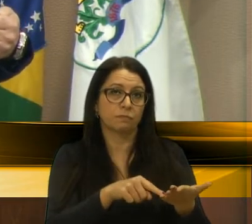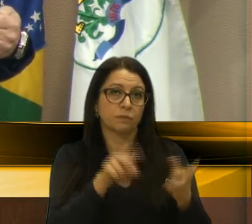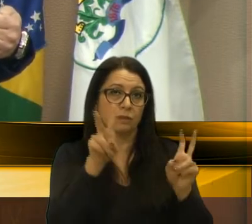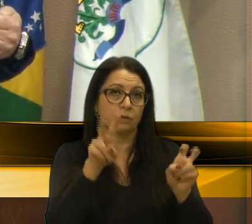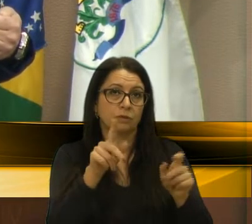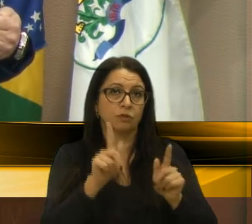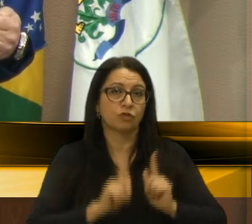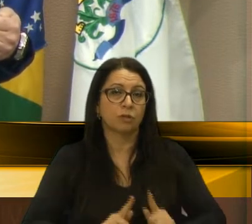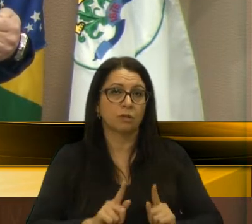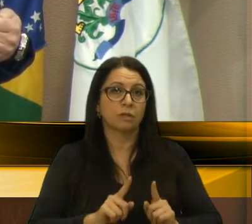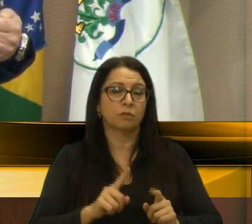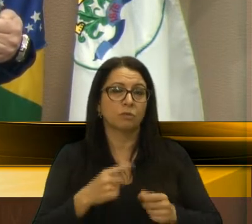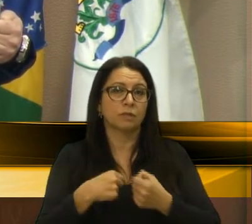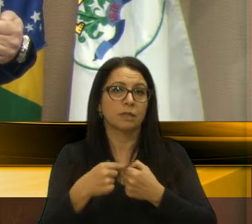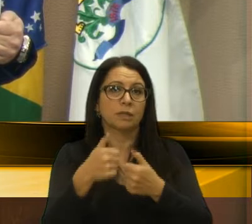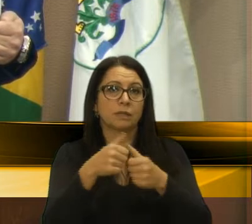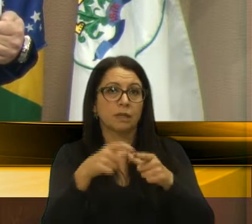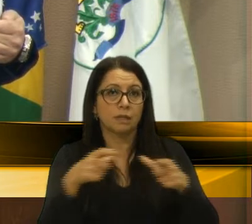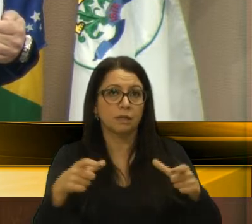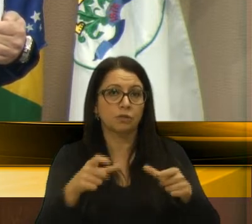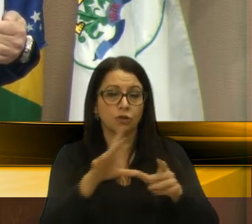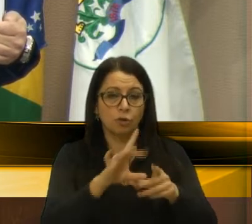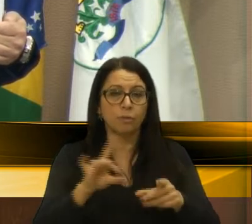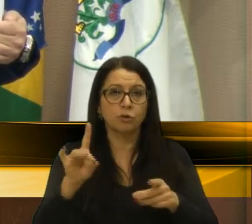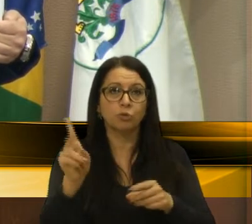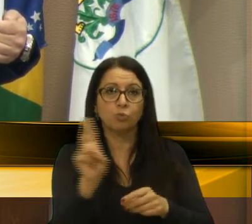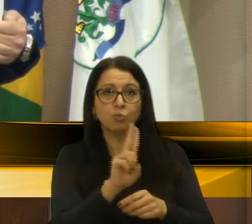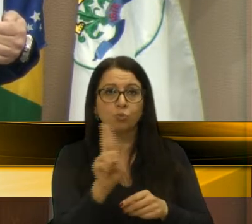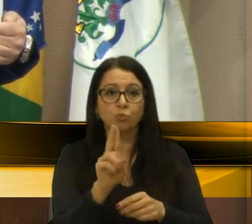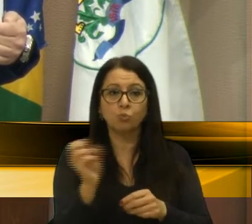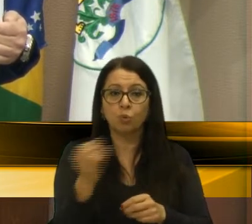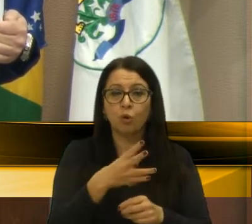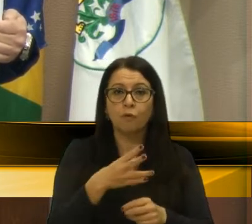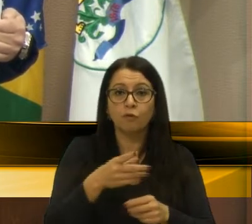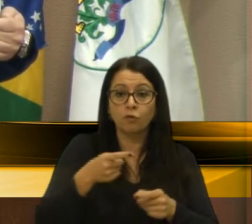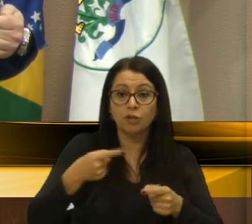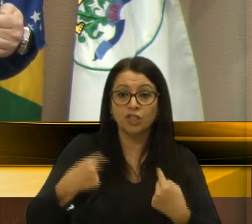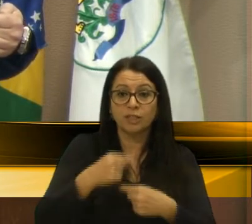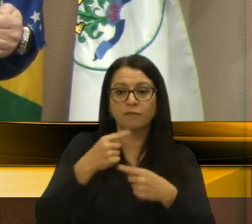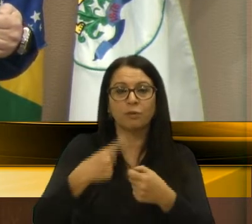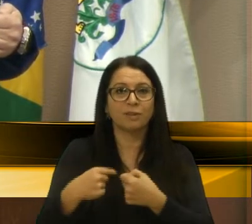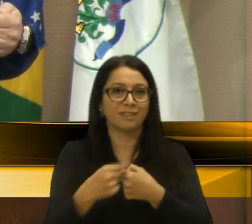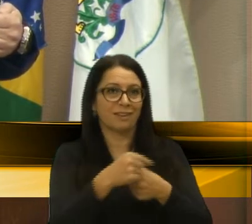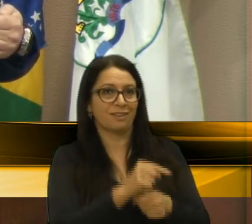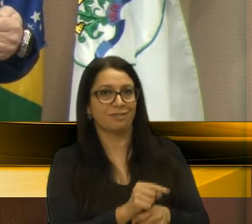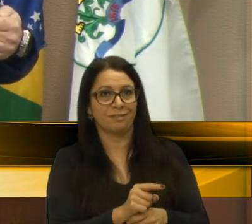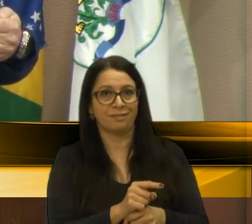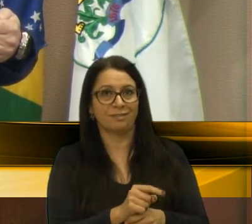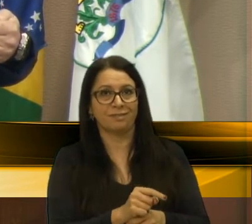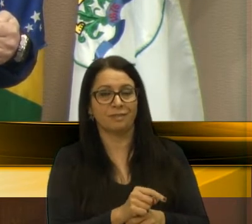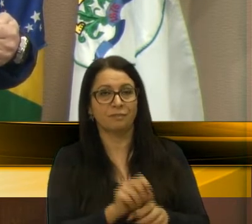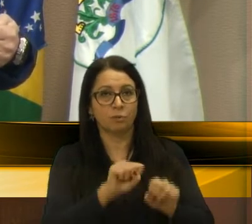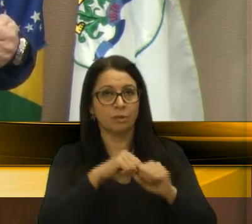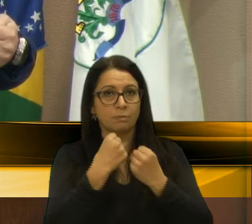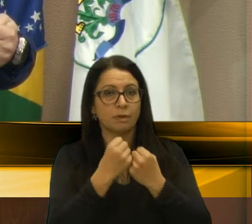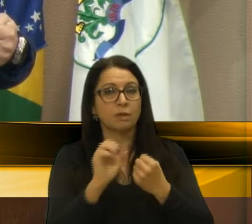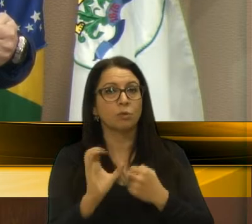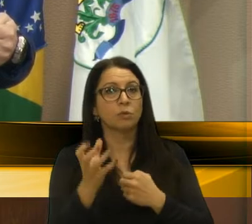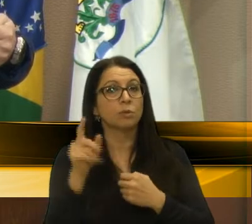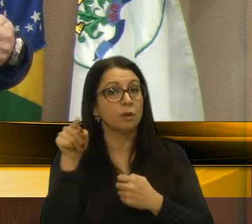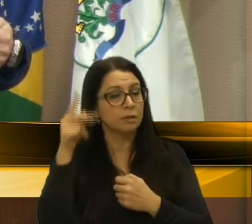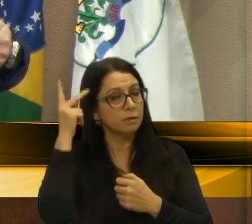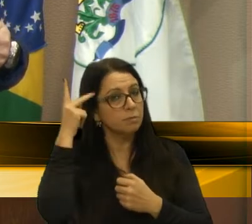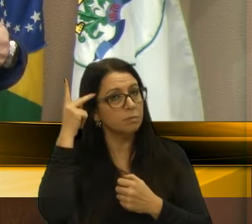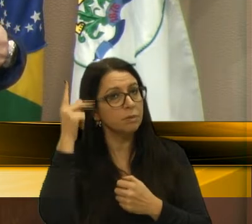Gestão Metropolitana Compartilhada, um novo desafio para as cidades. Foi um seminário que aconteceu em São Paulo